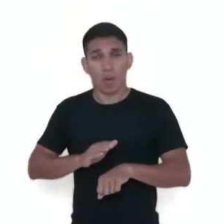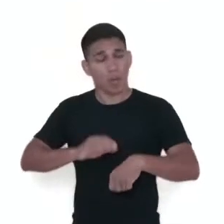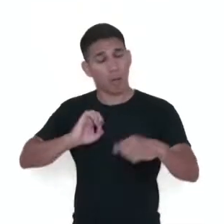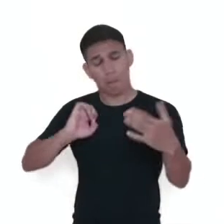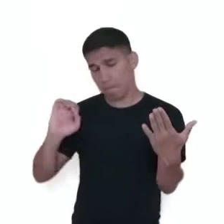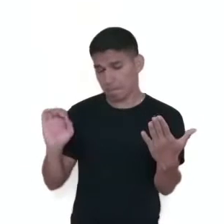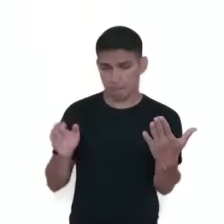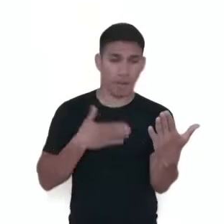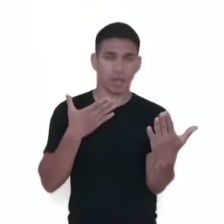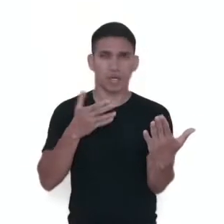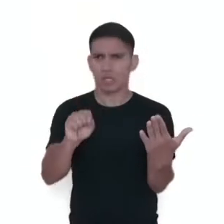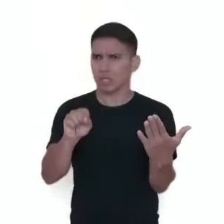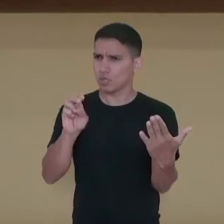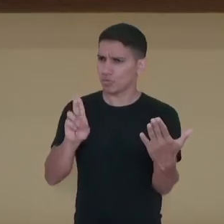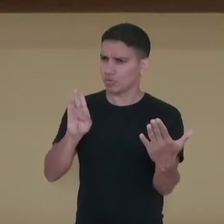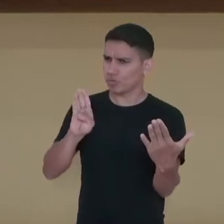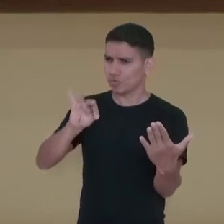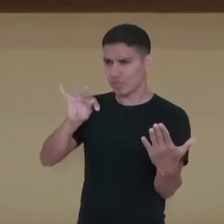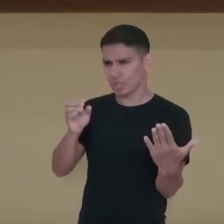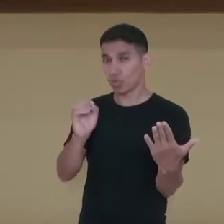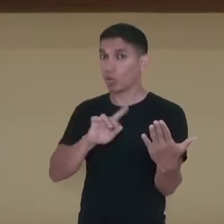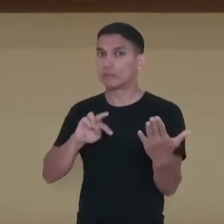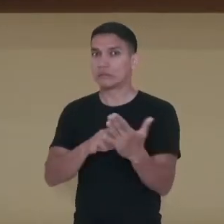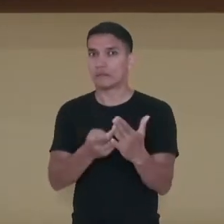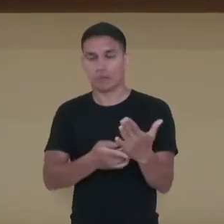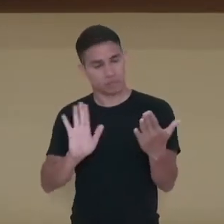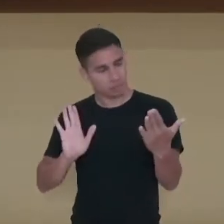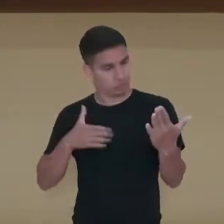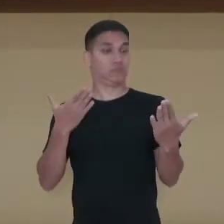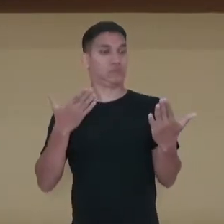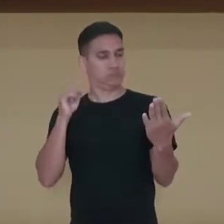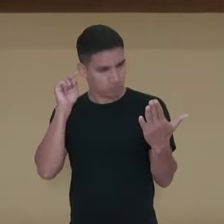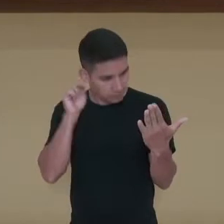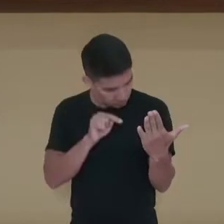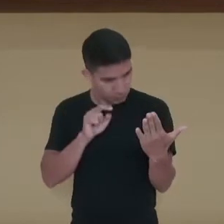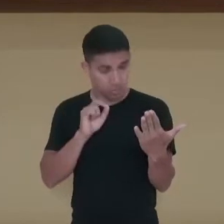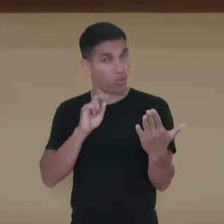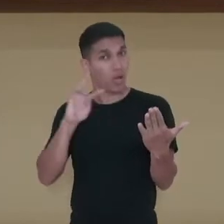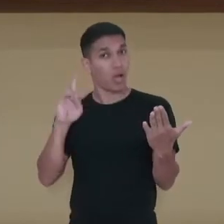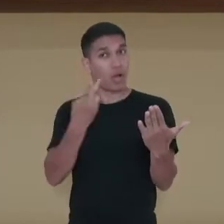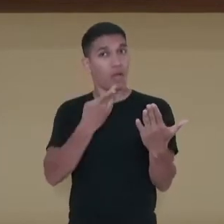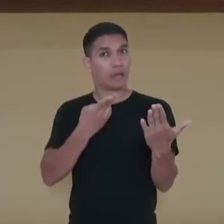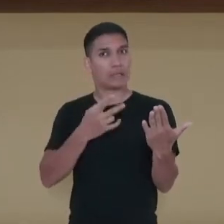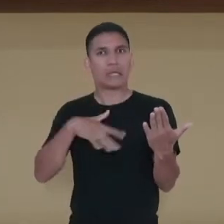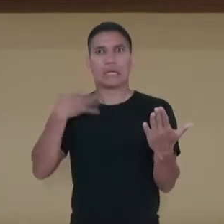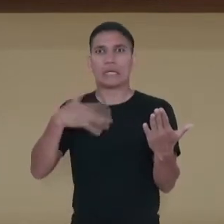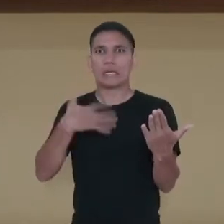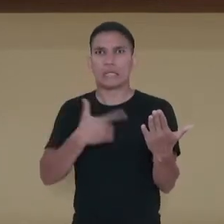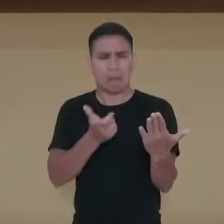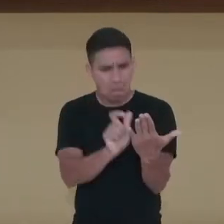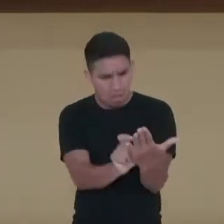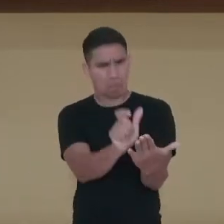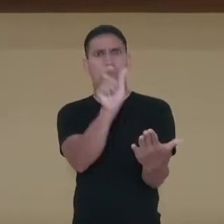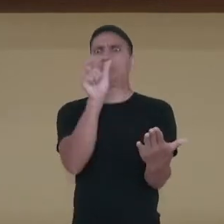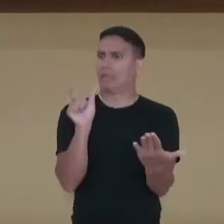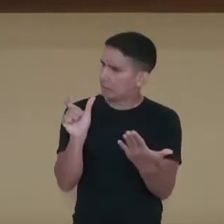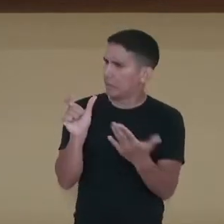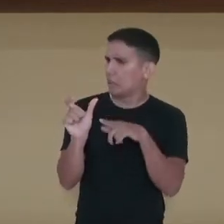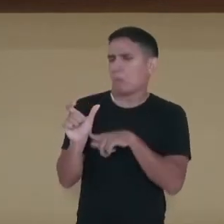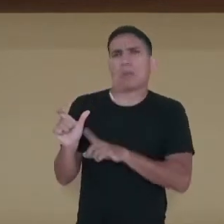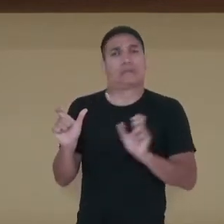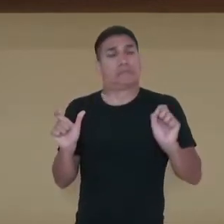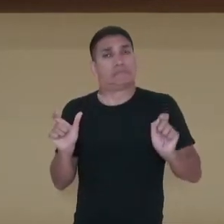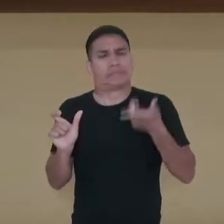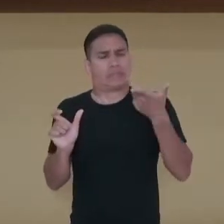é de súbito? De uma hora para outra, de repente. De súbito, a terrível palavra apareceu. Apareceu